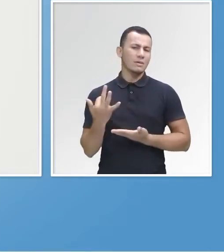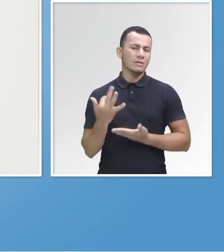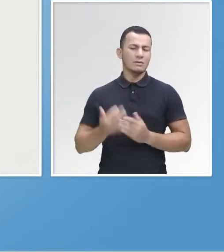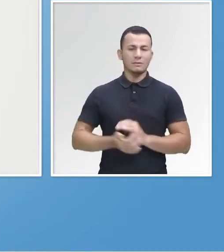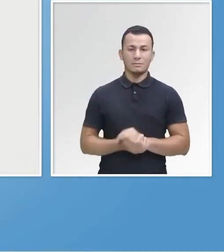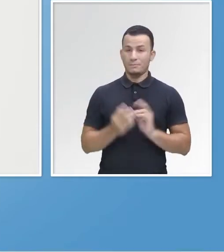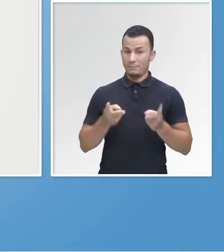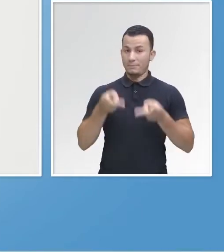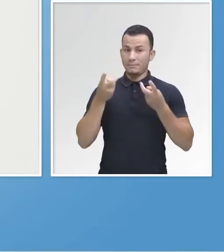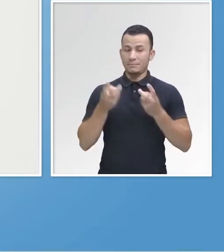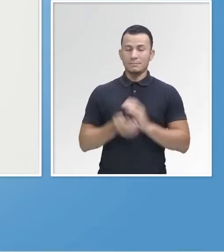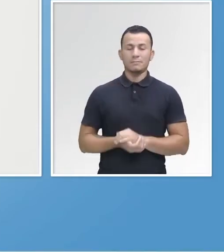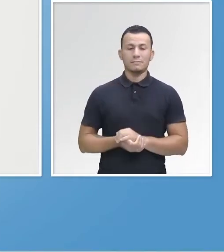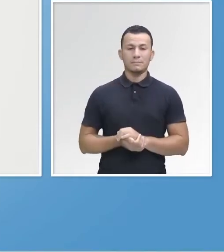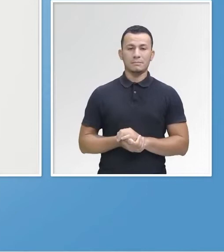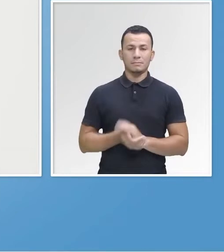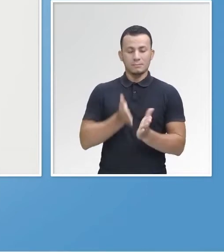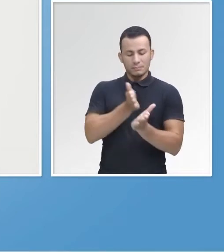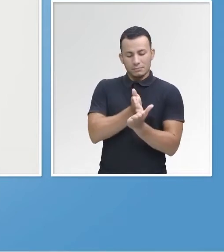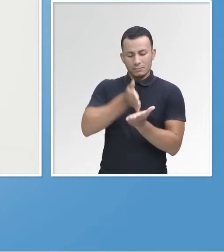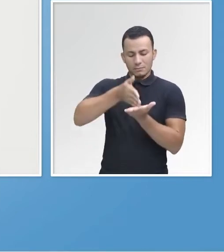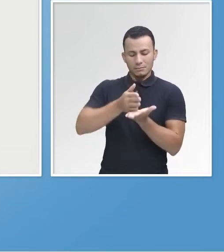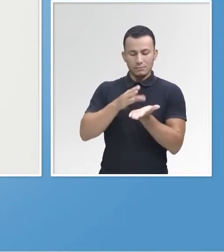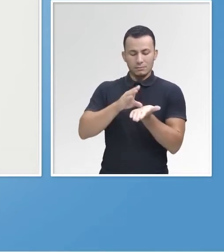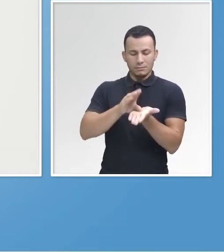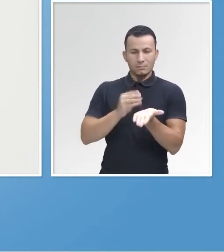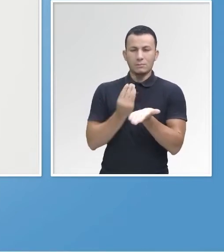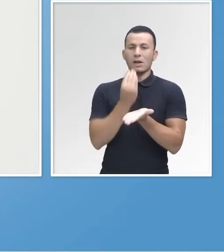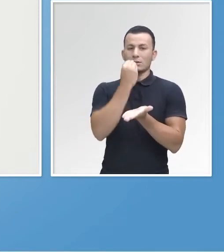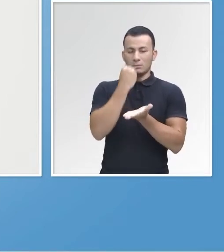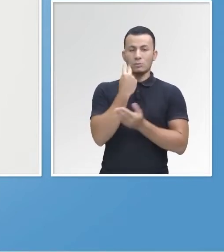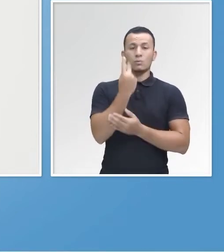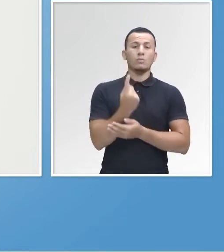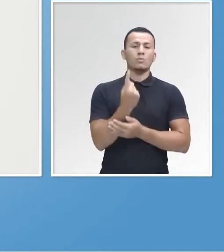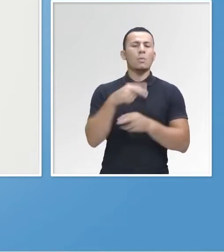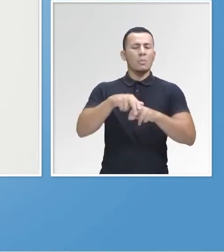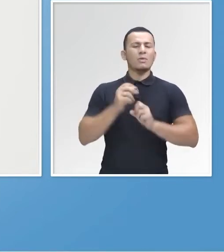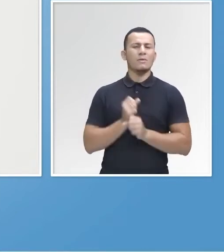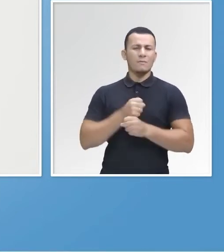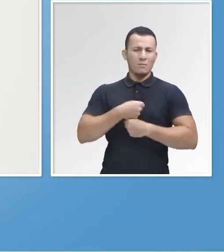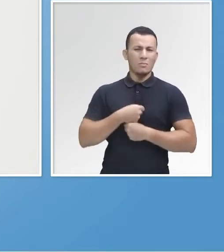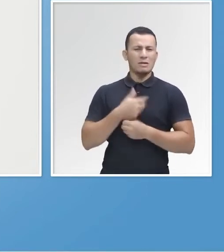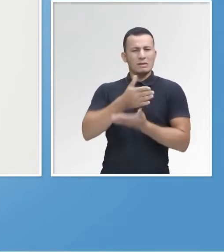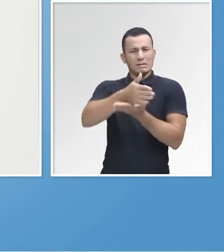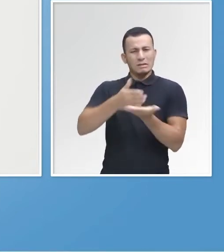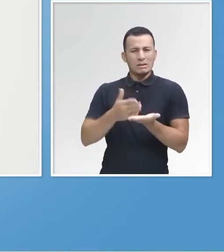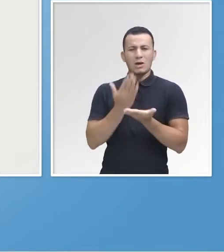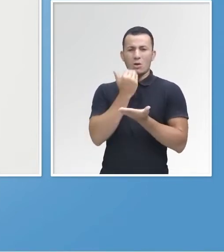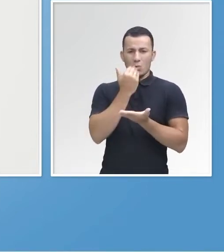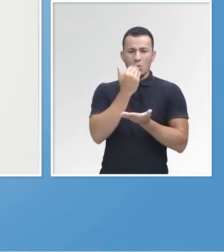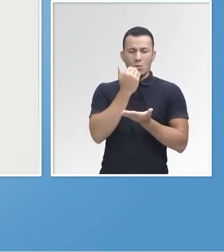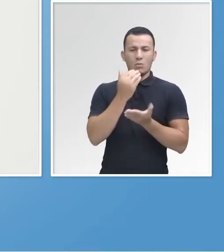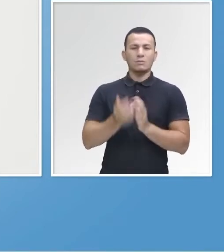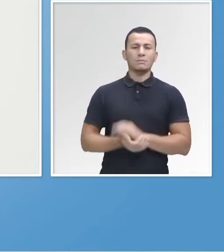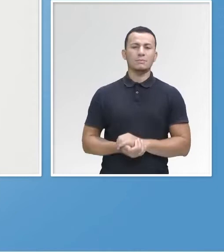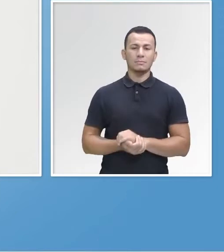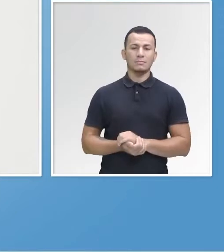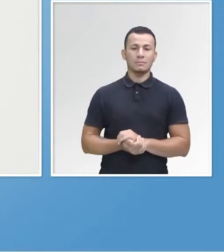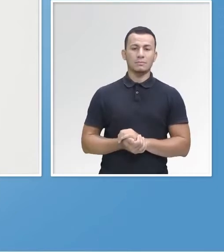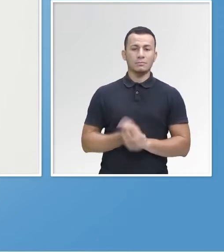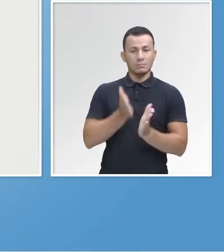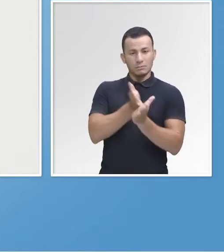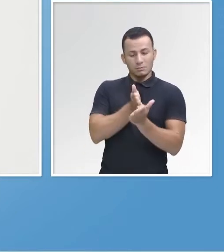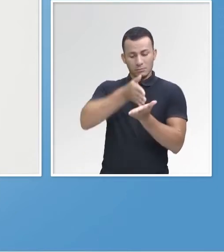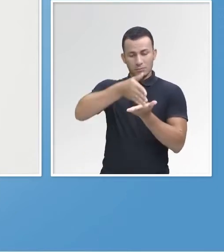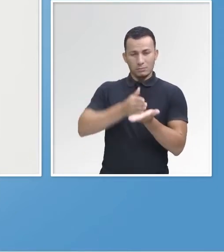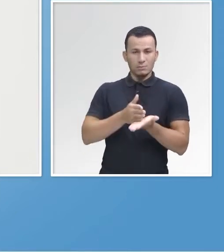eu comi uma dessas duas pastas estava com muita fome comi metade da pizza ou seja eu comi uma